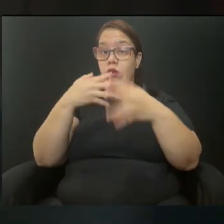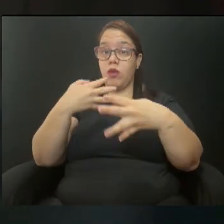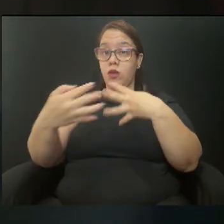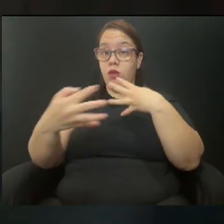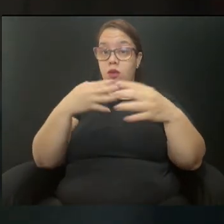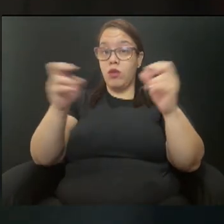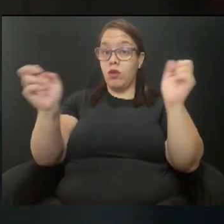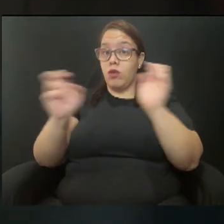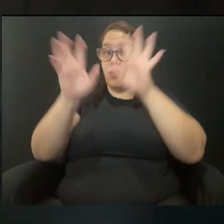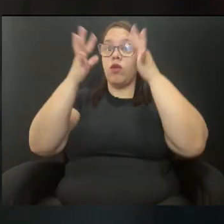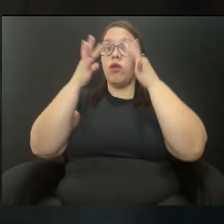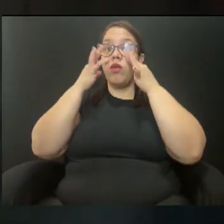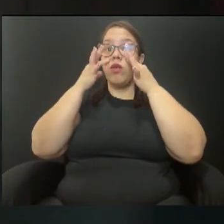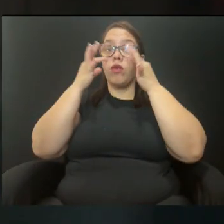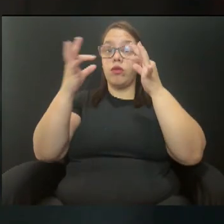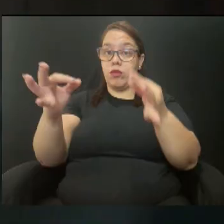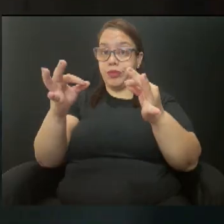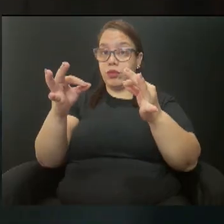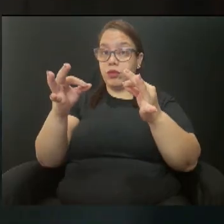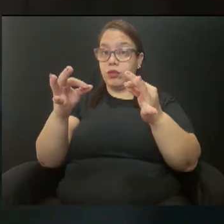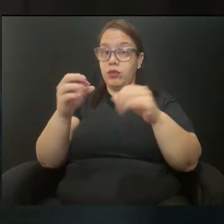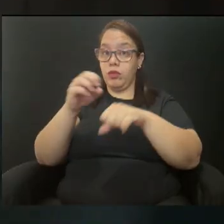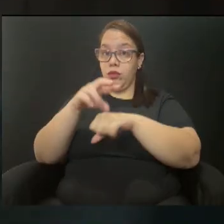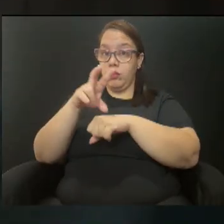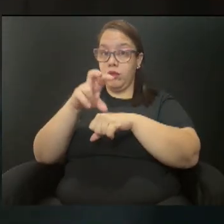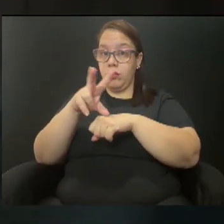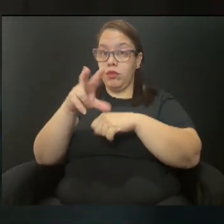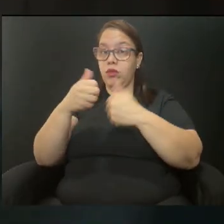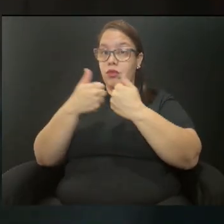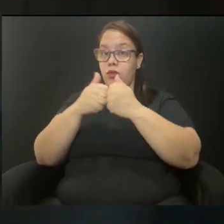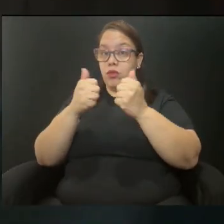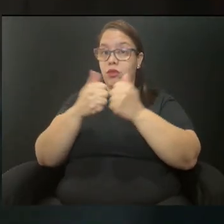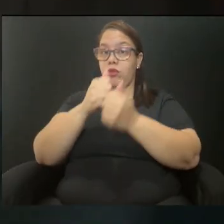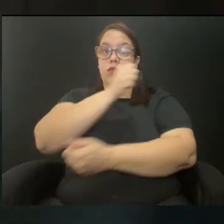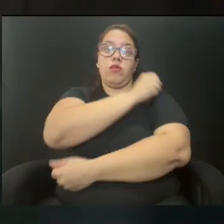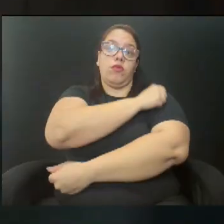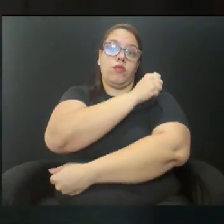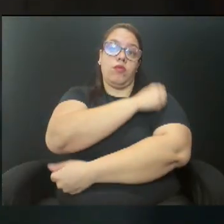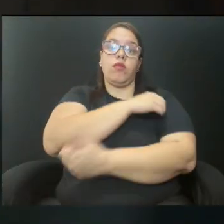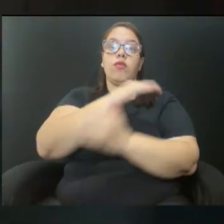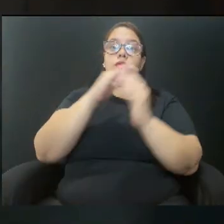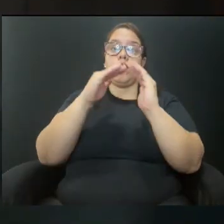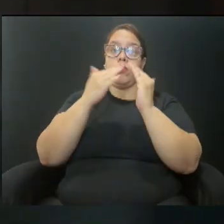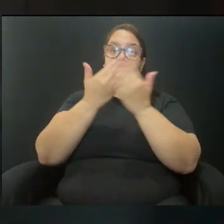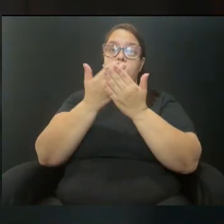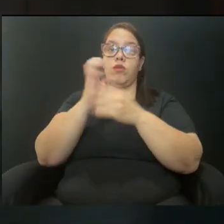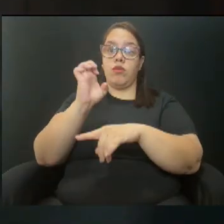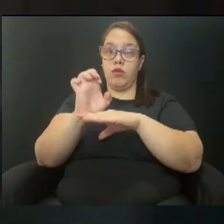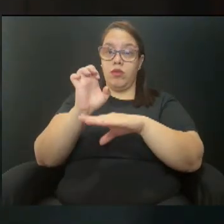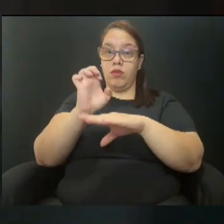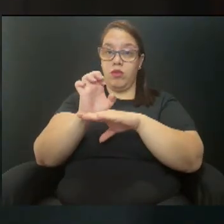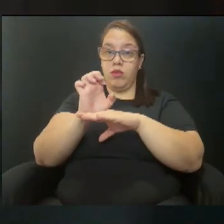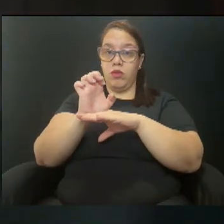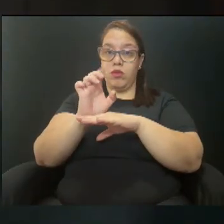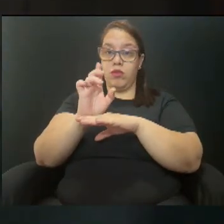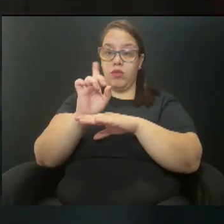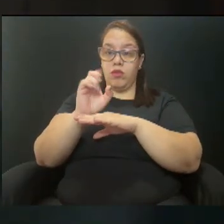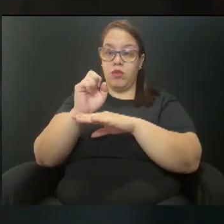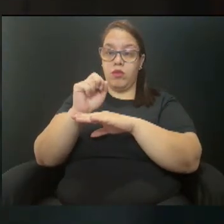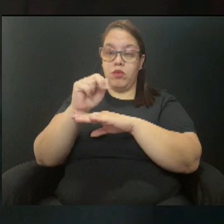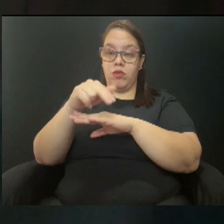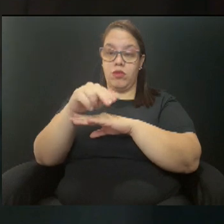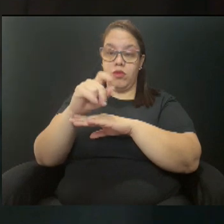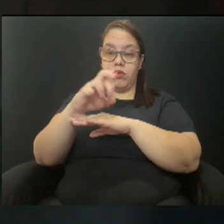Para garantir a oferta de transporte aos alunos da Escola Estadual Professora Dona Maria Maciel de Castro